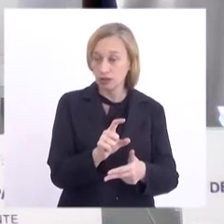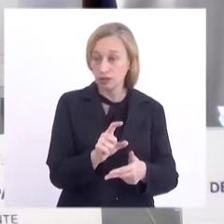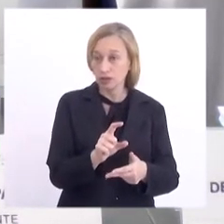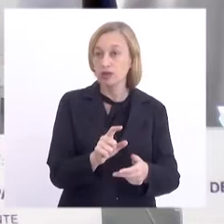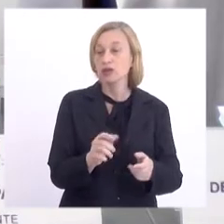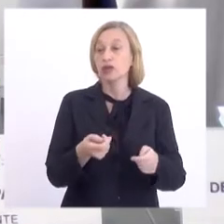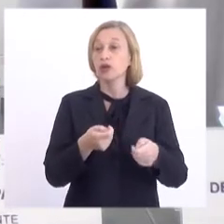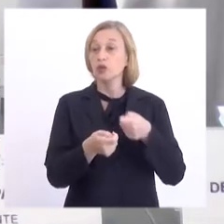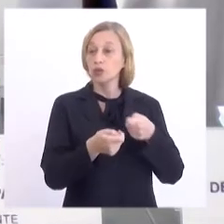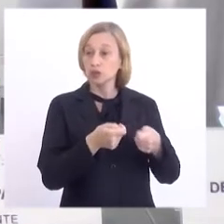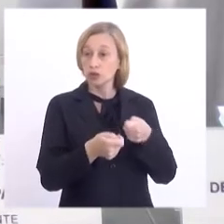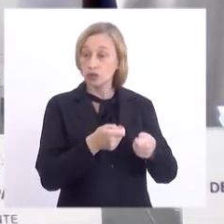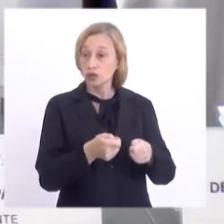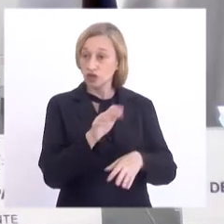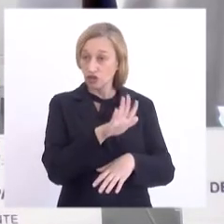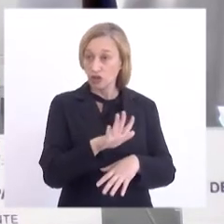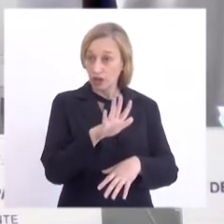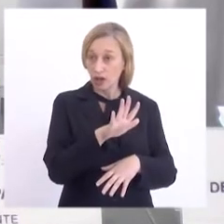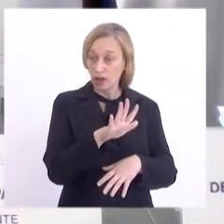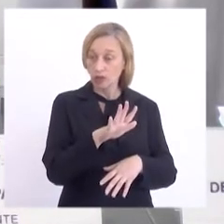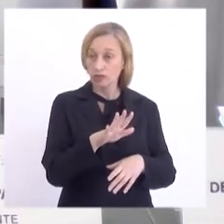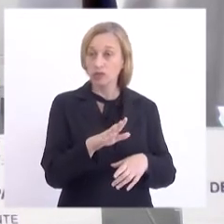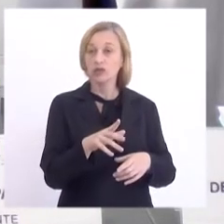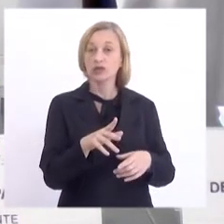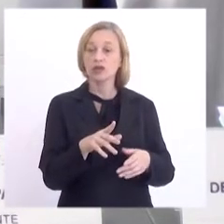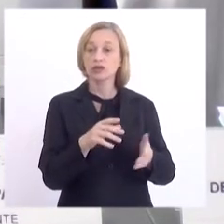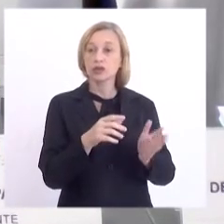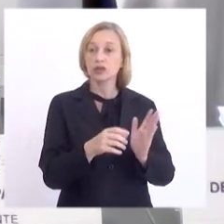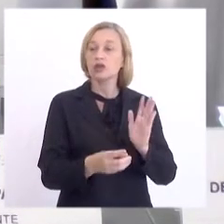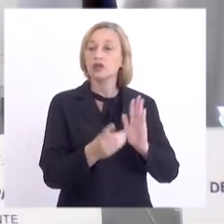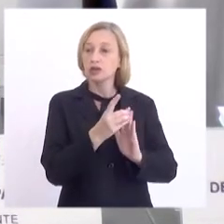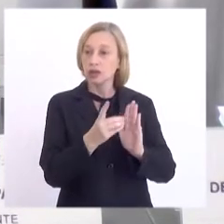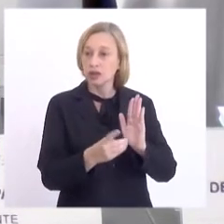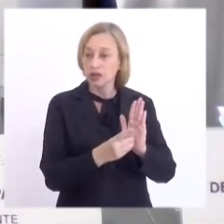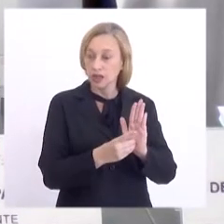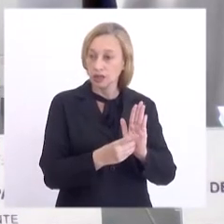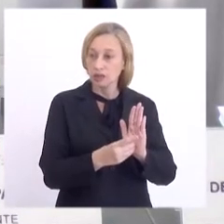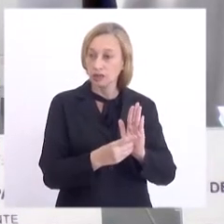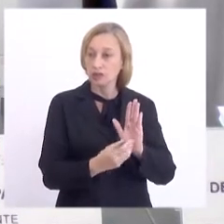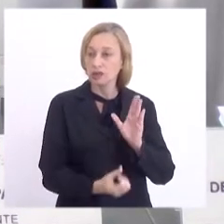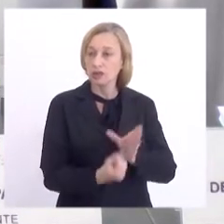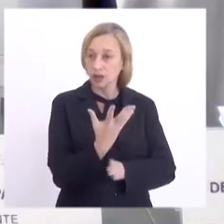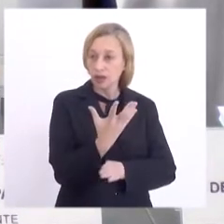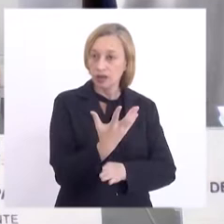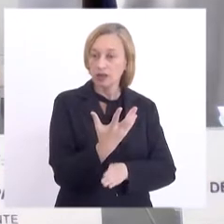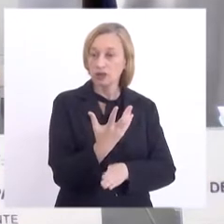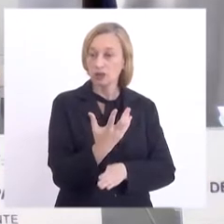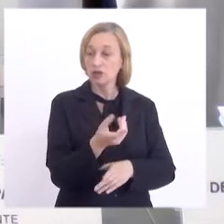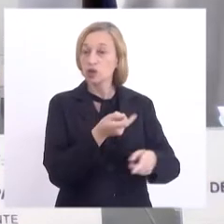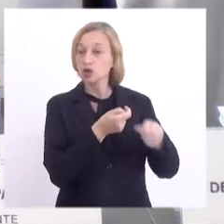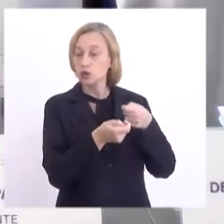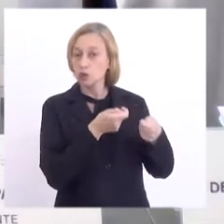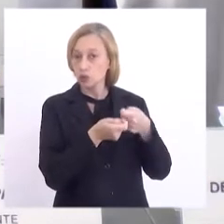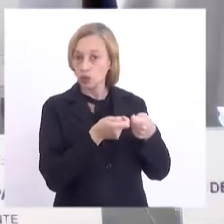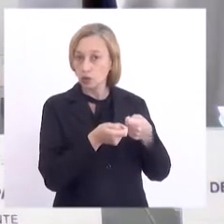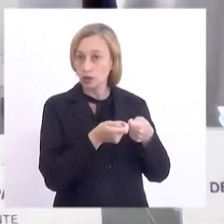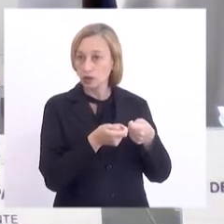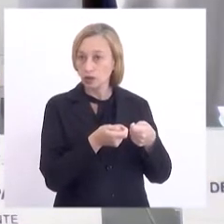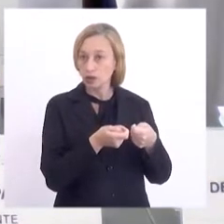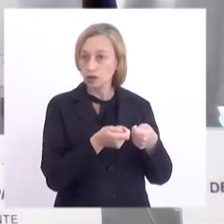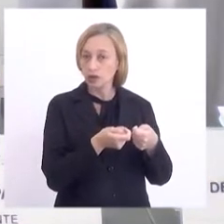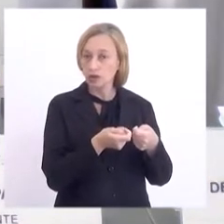Controladoria emitisse também um decreto de de controle